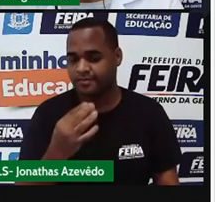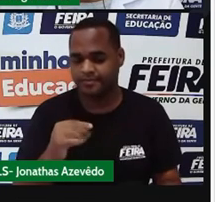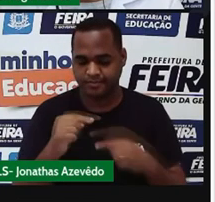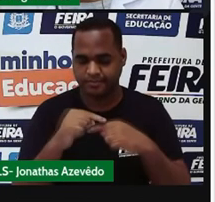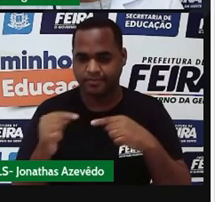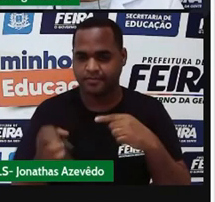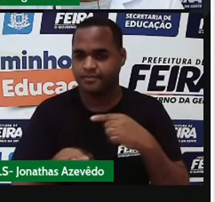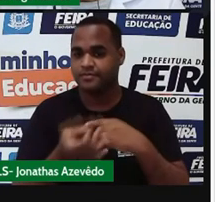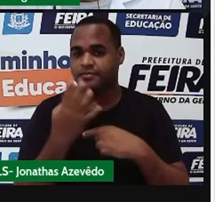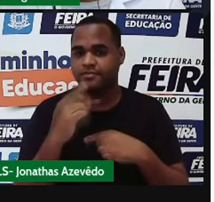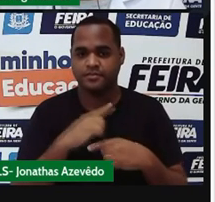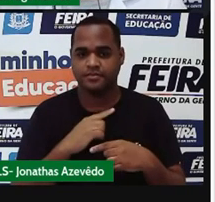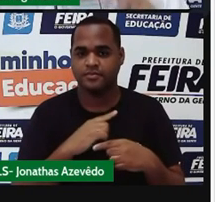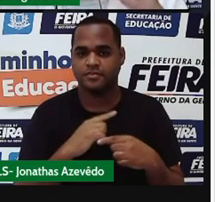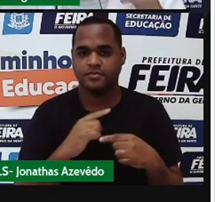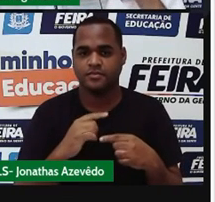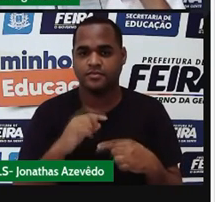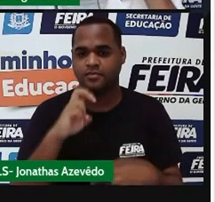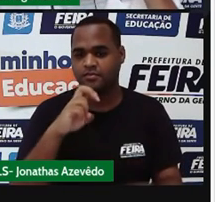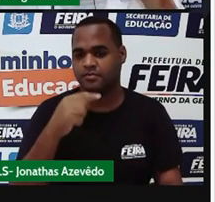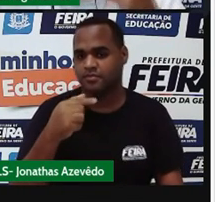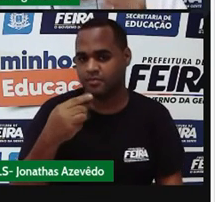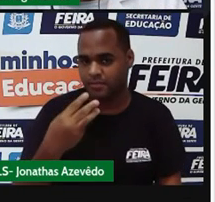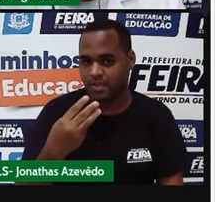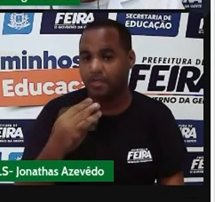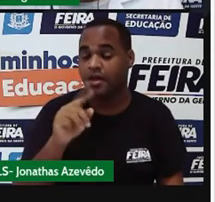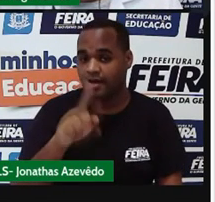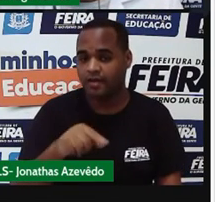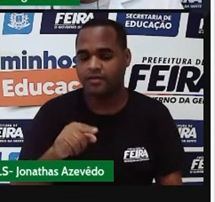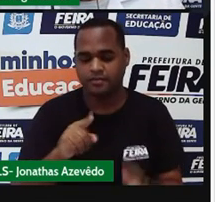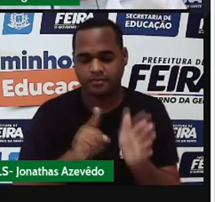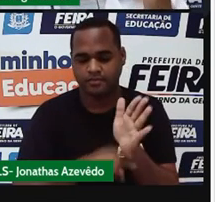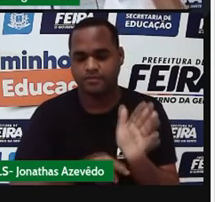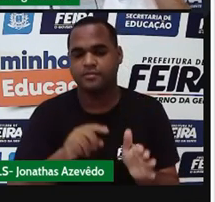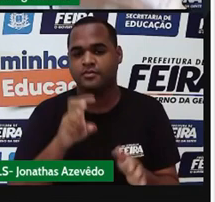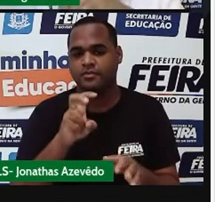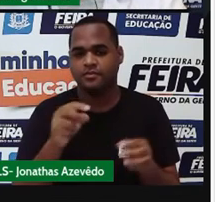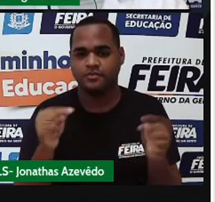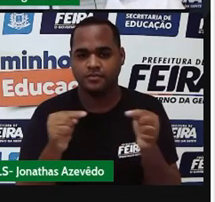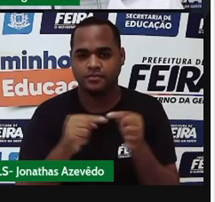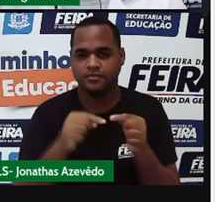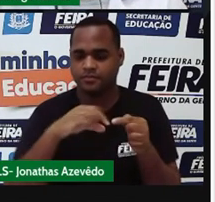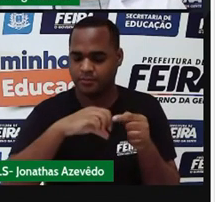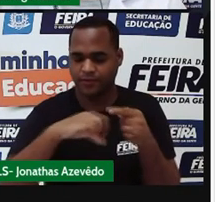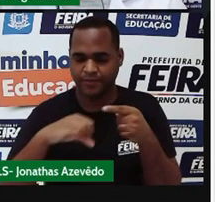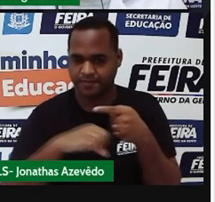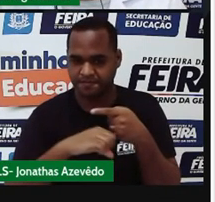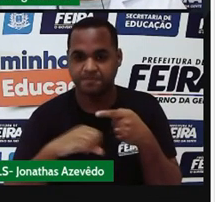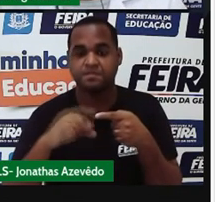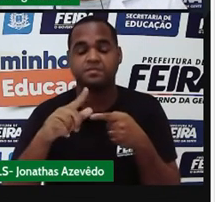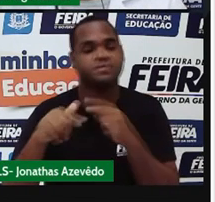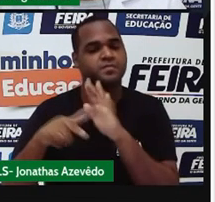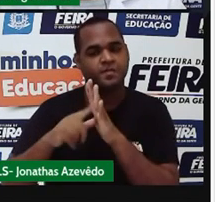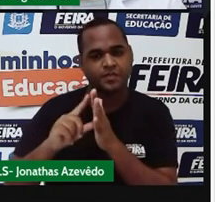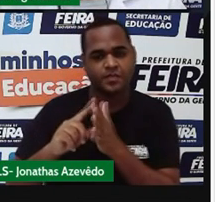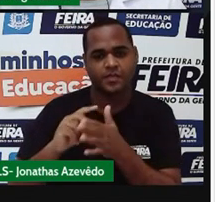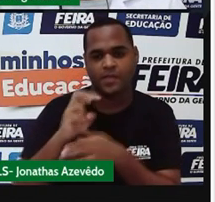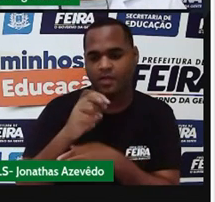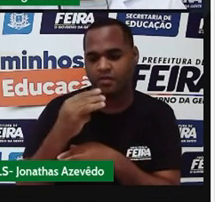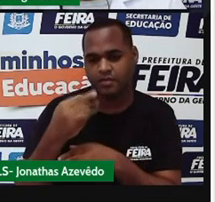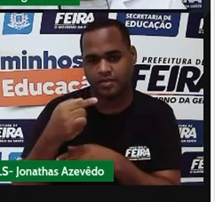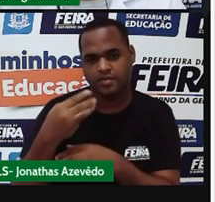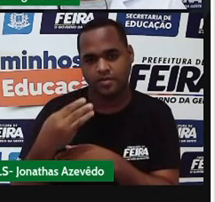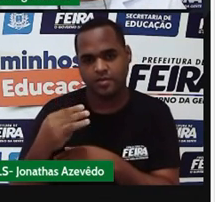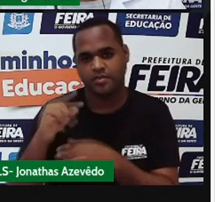como cinco é um número é um algarismo só então lá na parte de baixo da fração vai